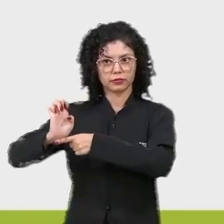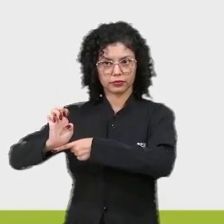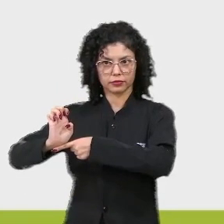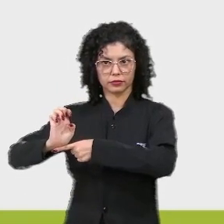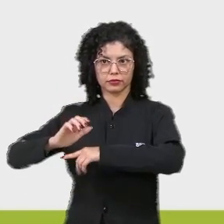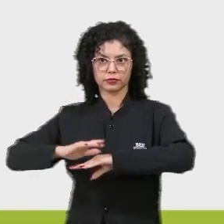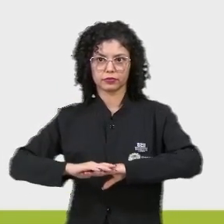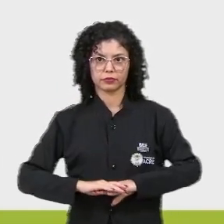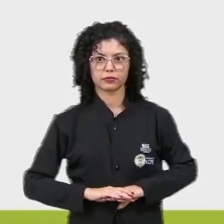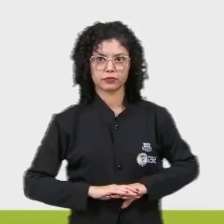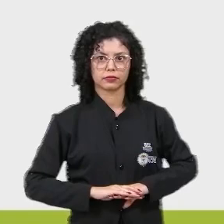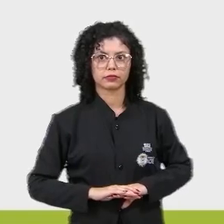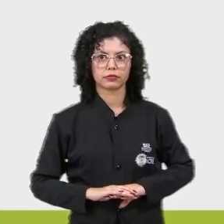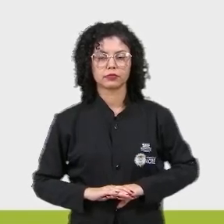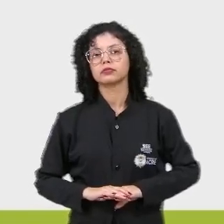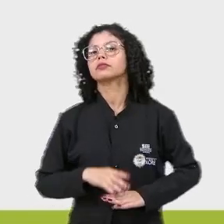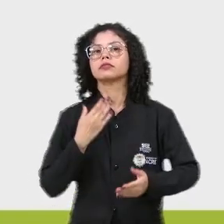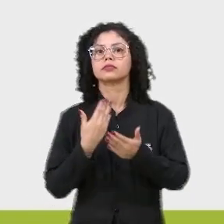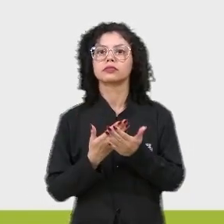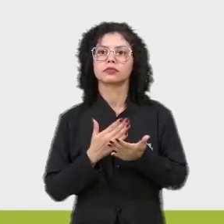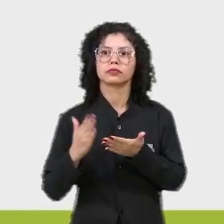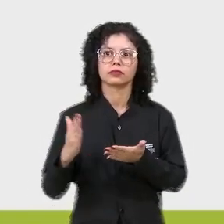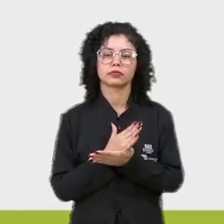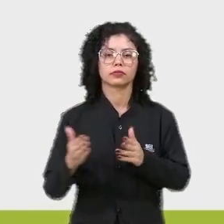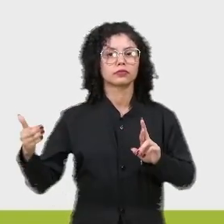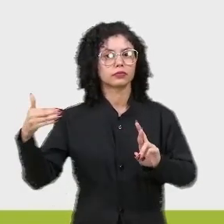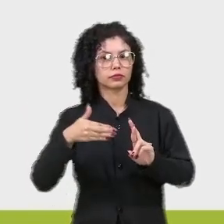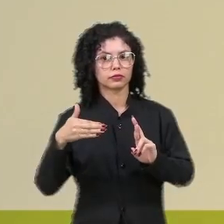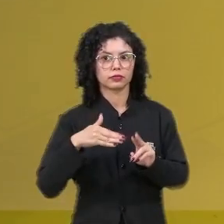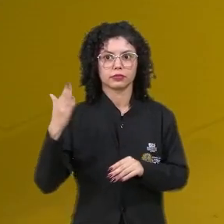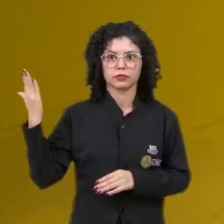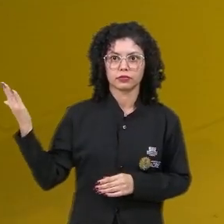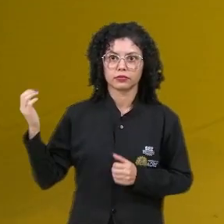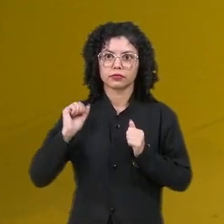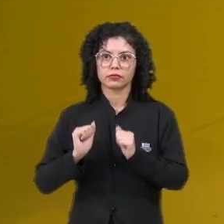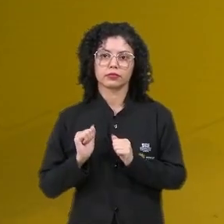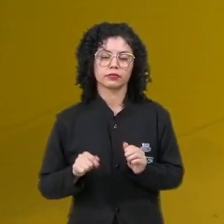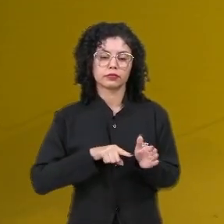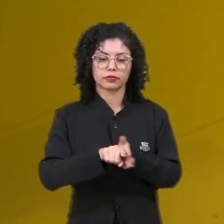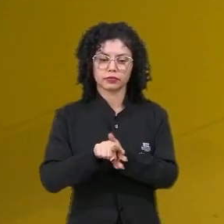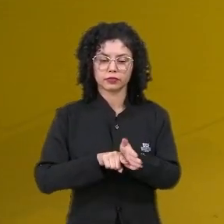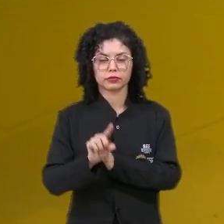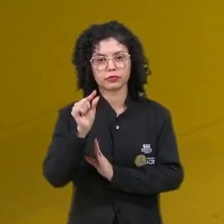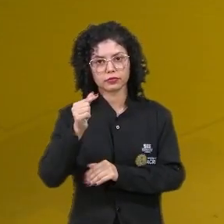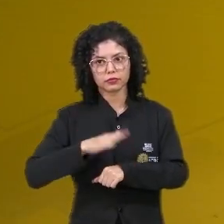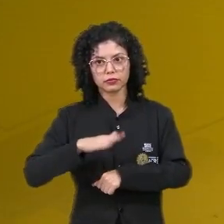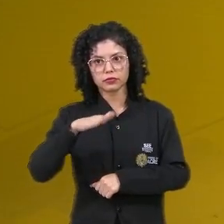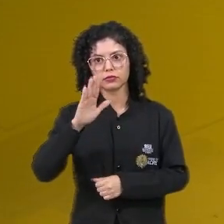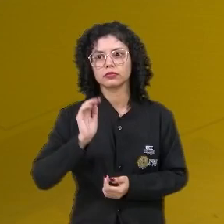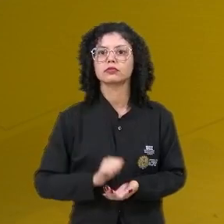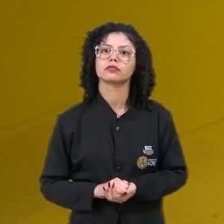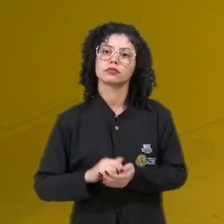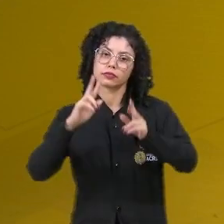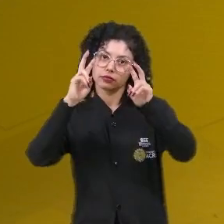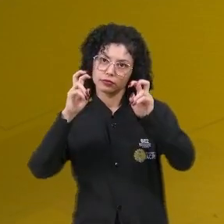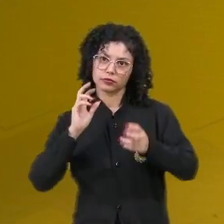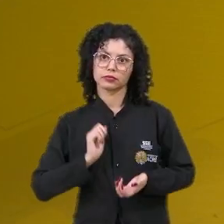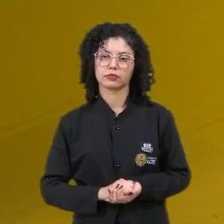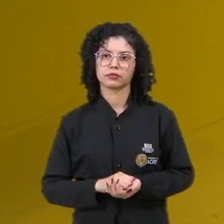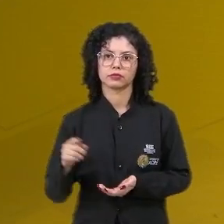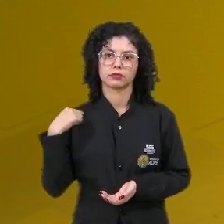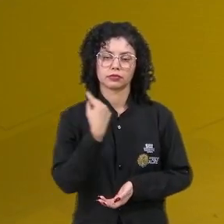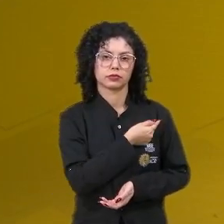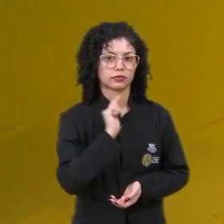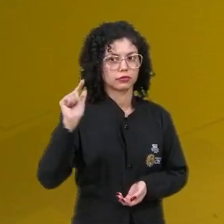letra E. Estude mais, temos aí algumas referências para que vocês possam pesquisar, estudar um pouquinho mais acerca disso. Nas